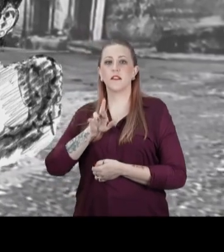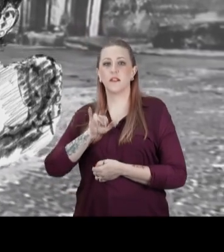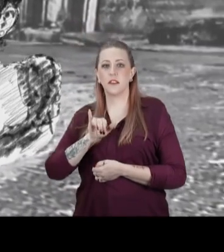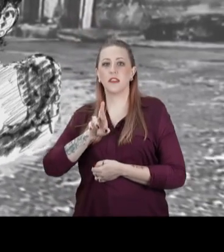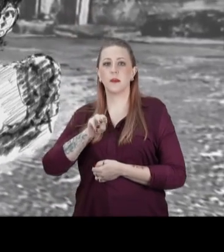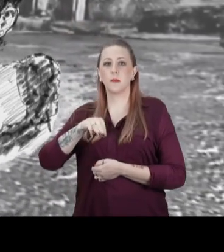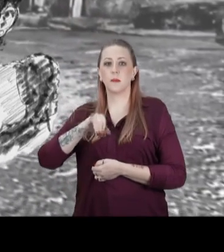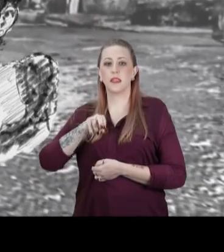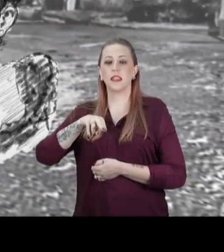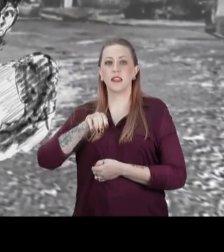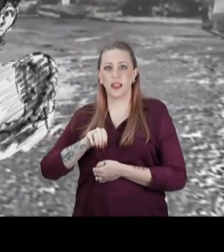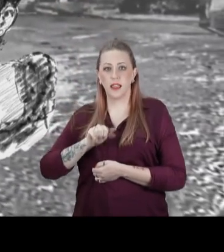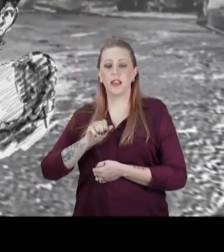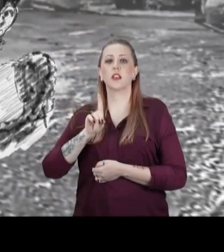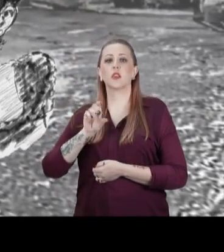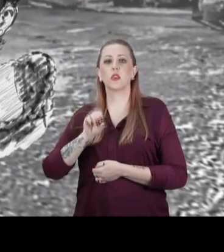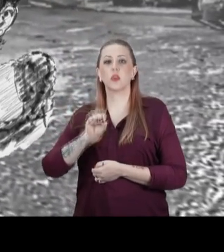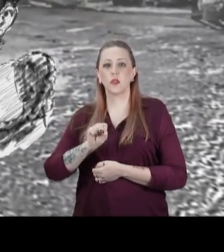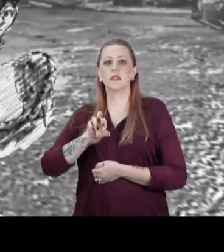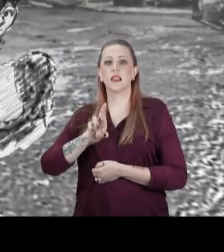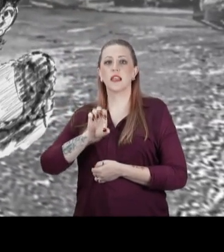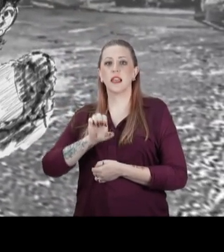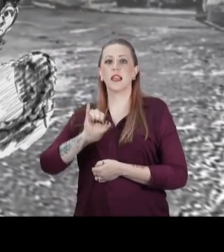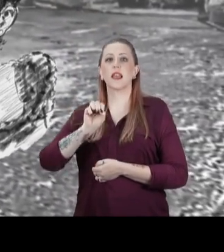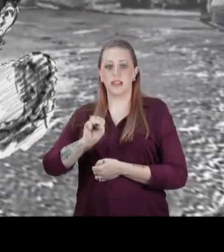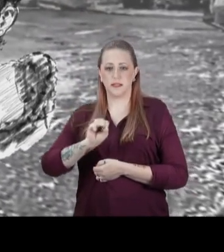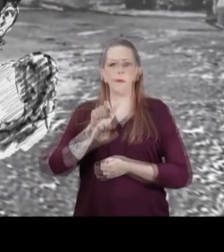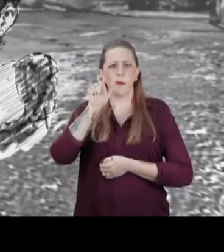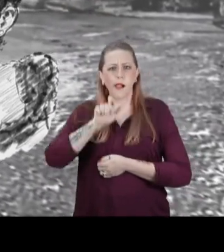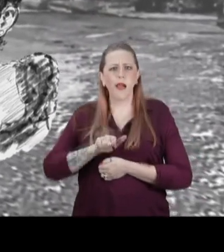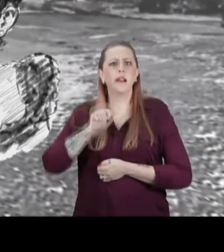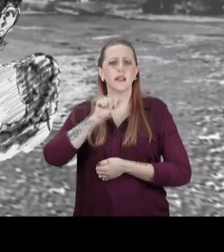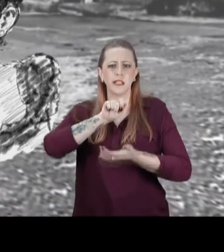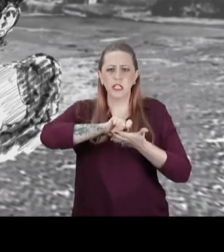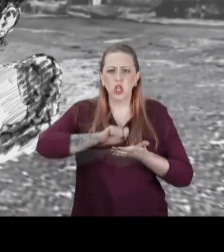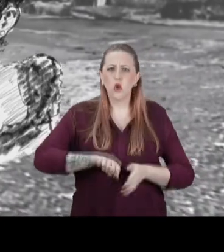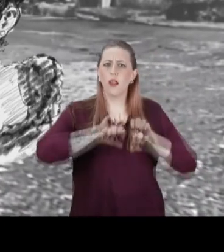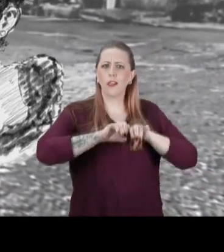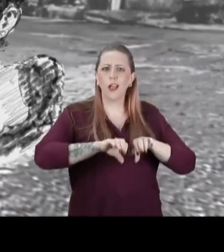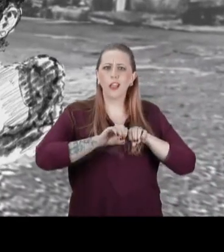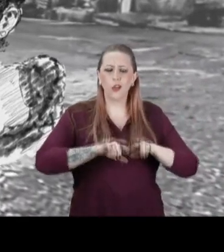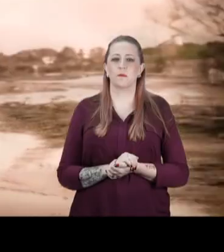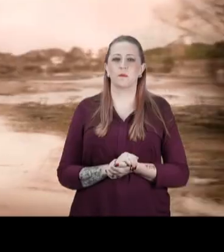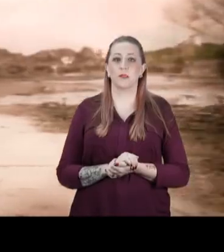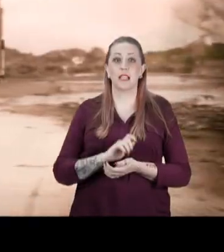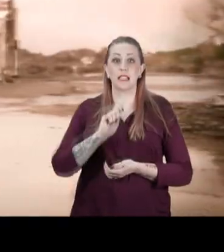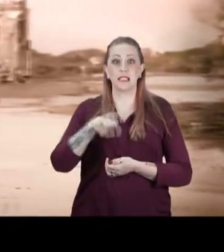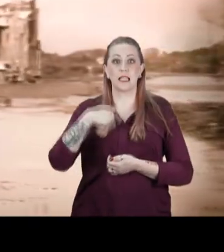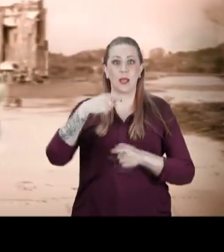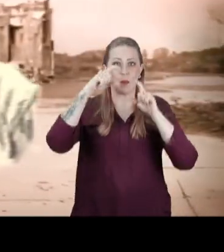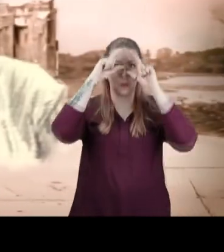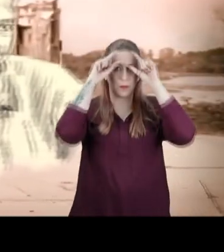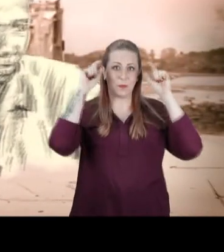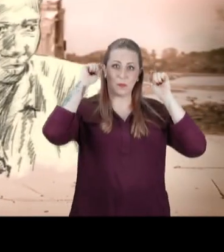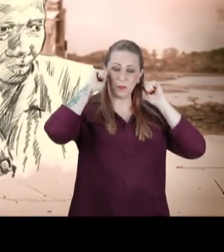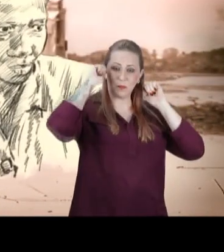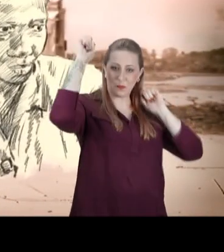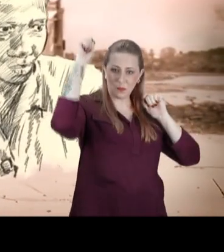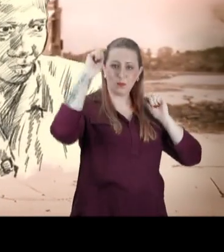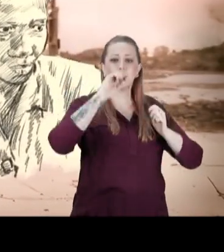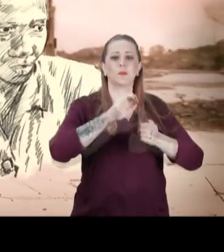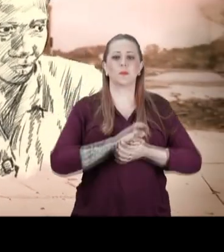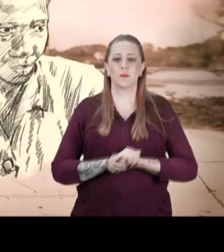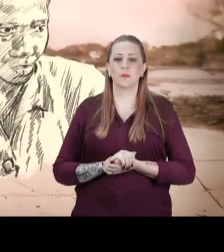negras de grande representatividade na história brasileira em diferentes áreas do conhecimento entre elas a escritora